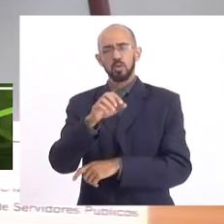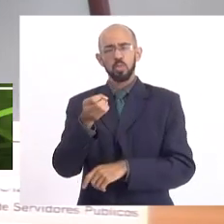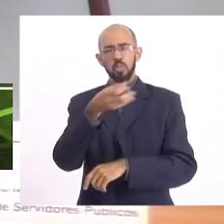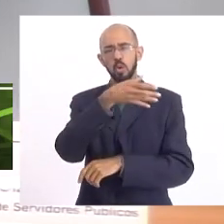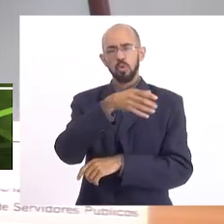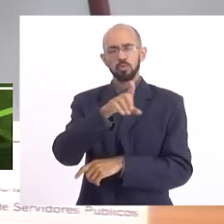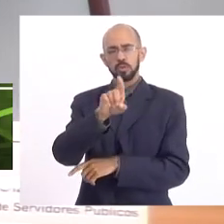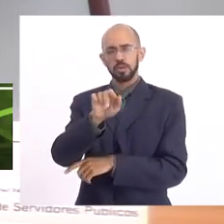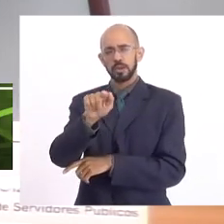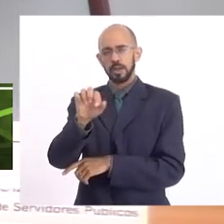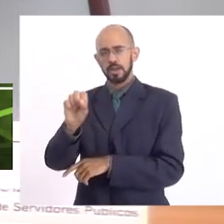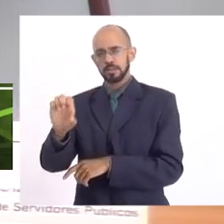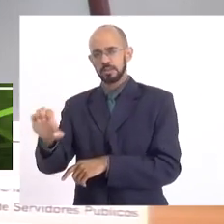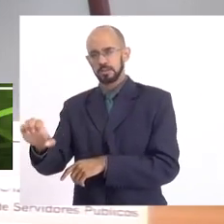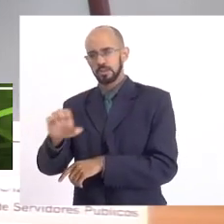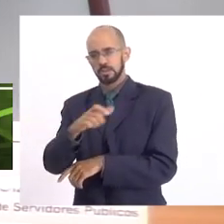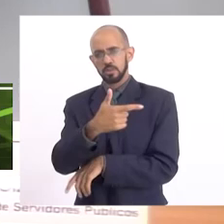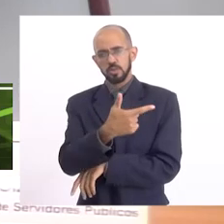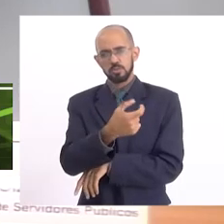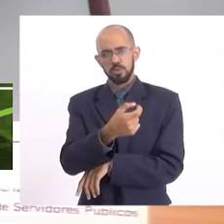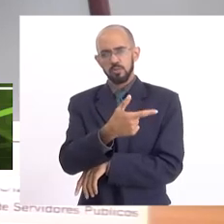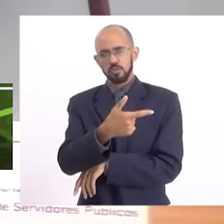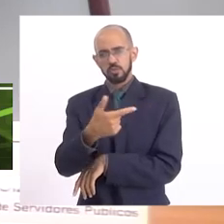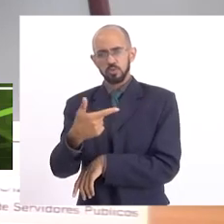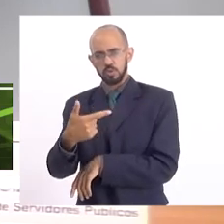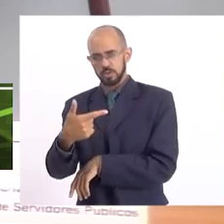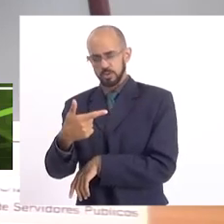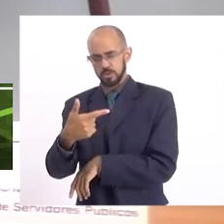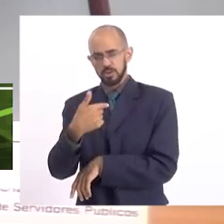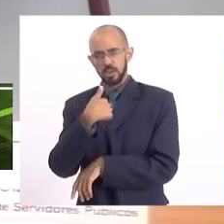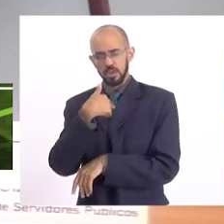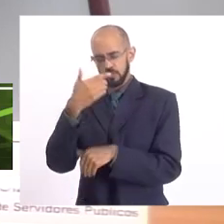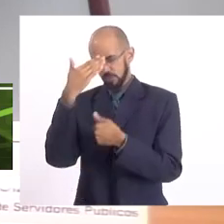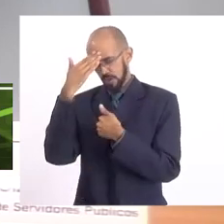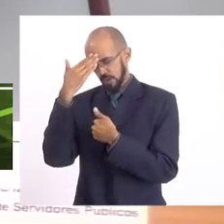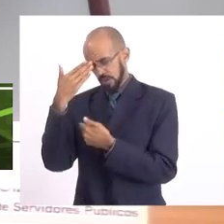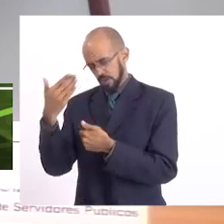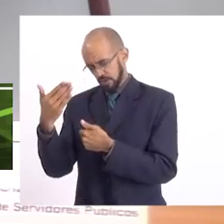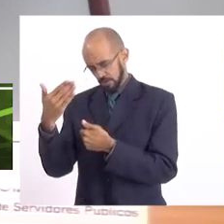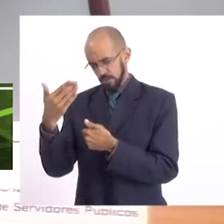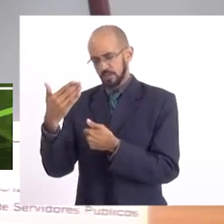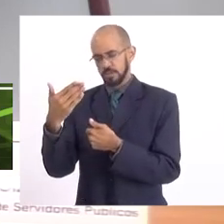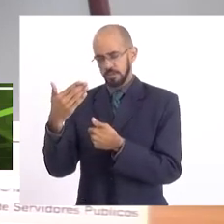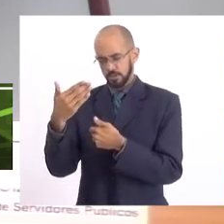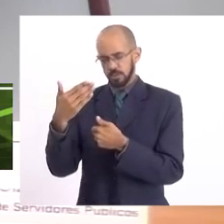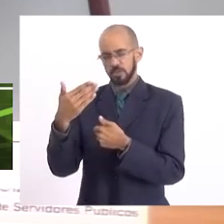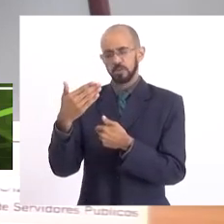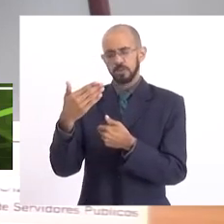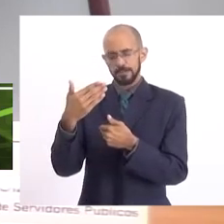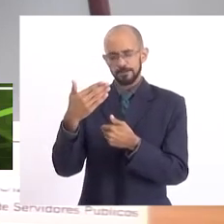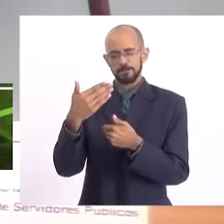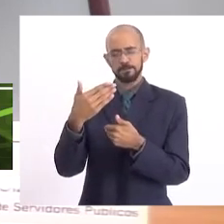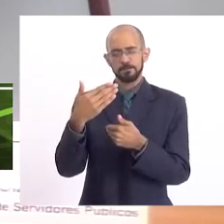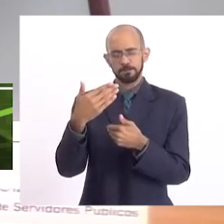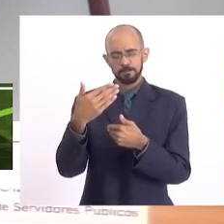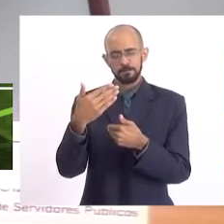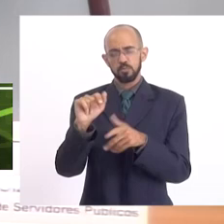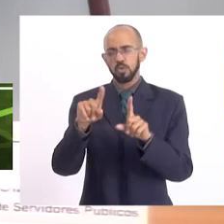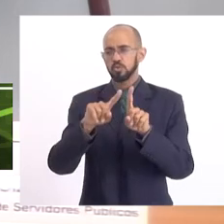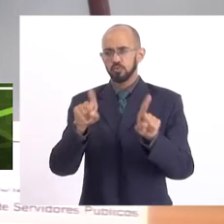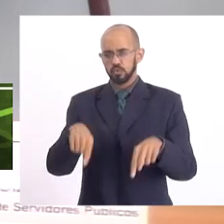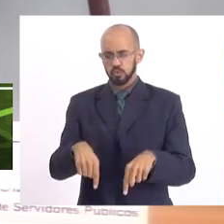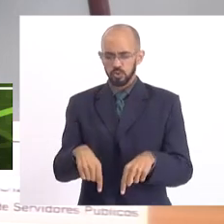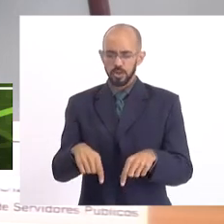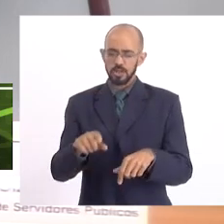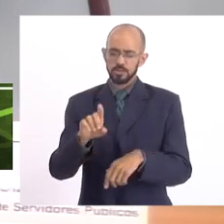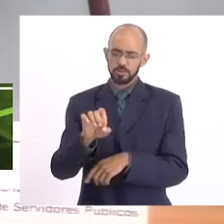fica muito, eu fico muito agradecido pela sua explanação aqui. Eu acho que os funcionários do Degas vão